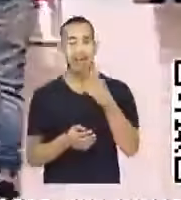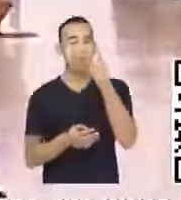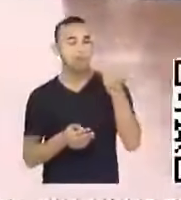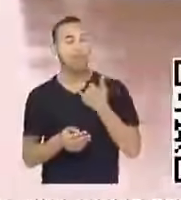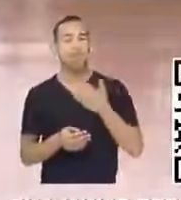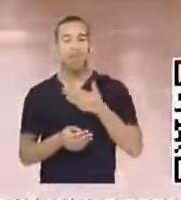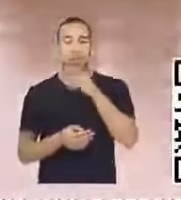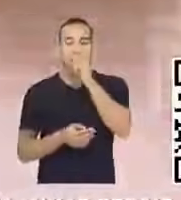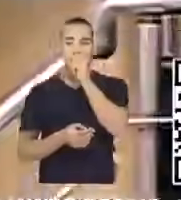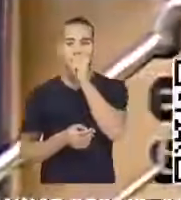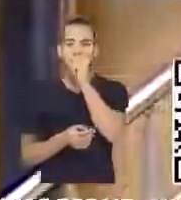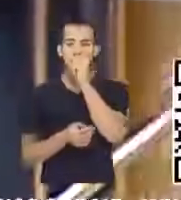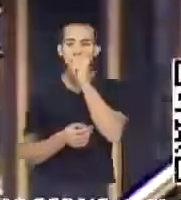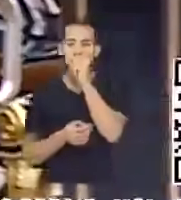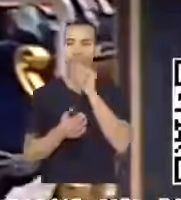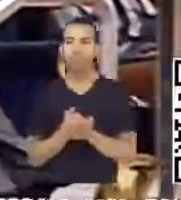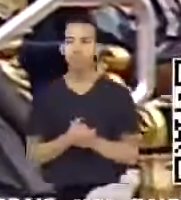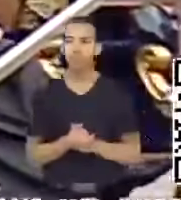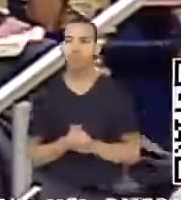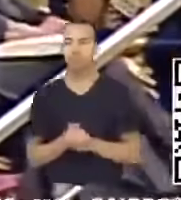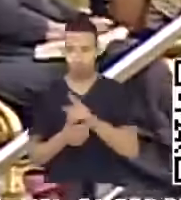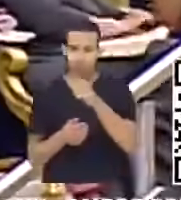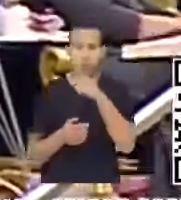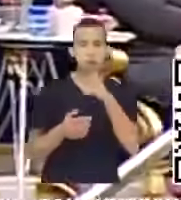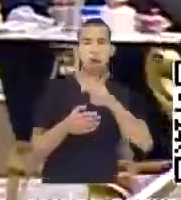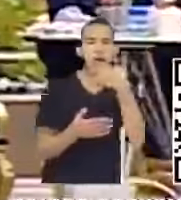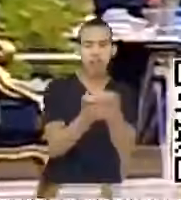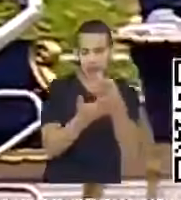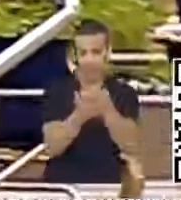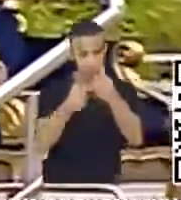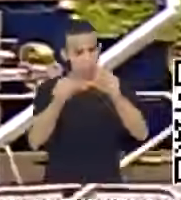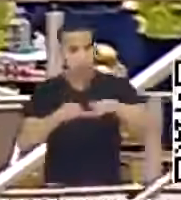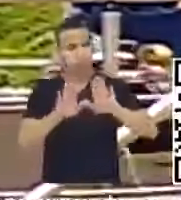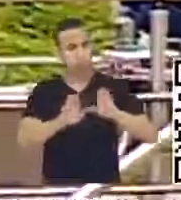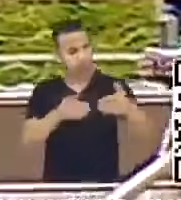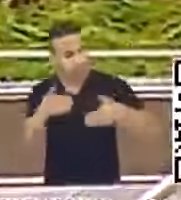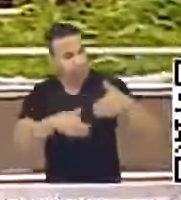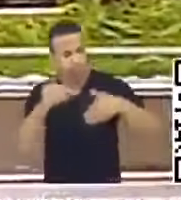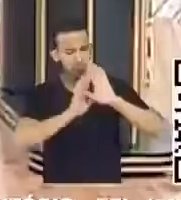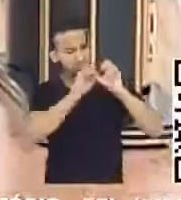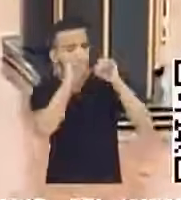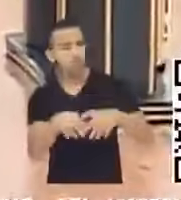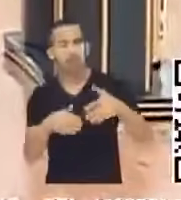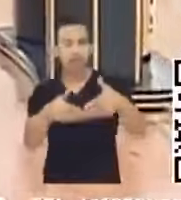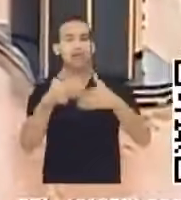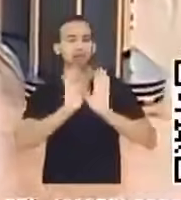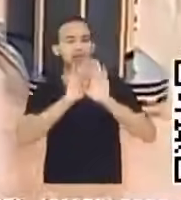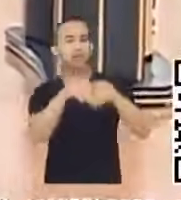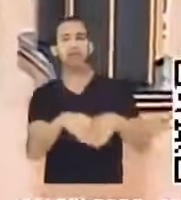falava fulana não tem onde cair morto eu tenho caiu ali ele mesmo rapaz em